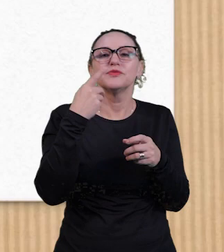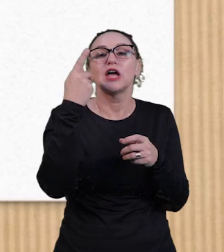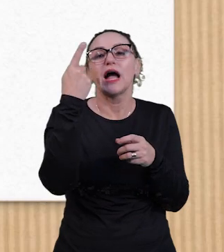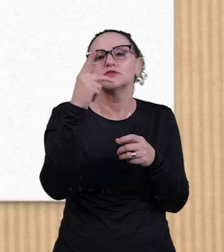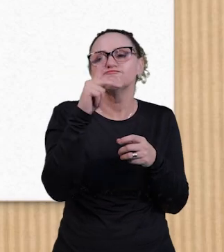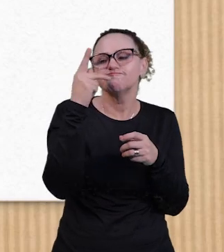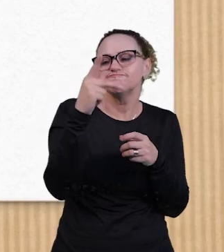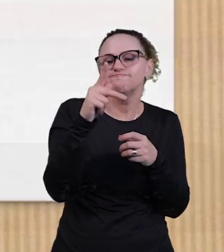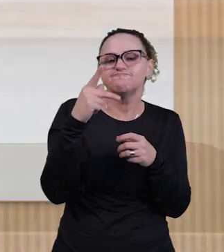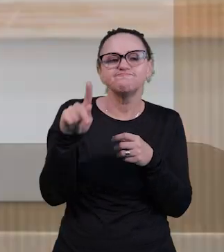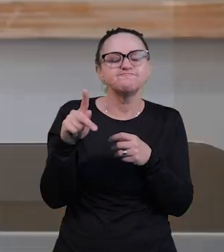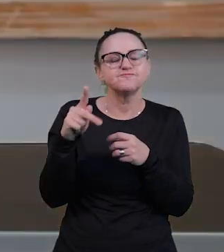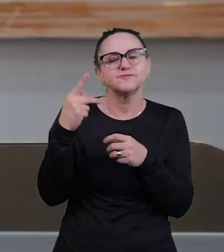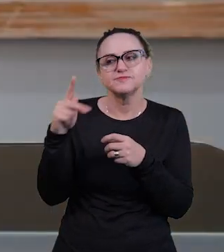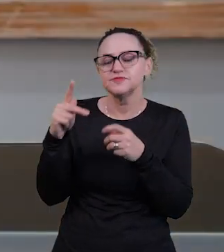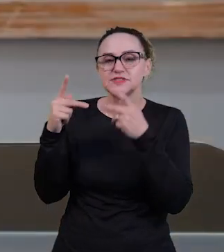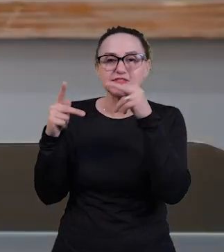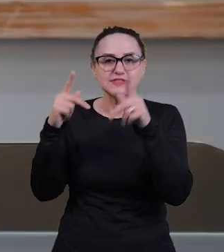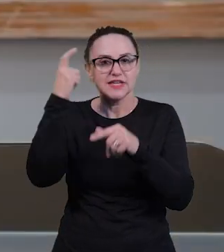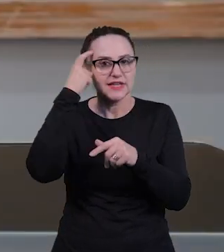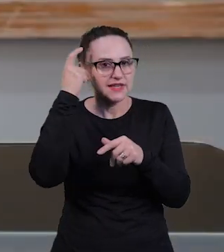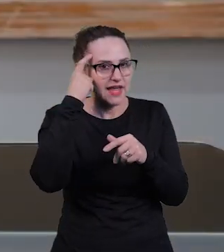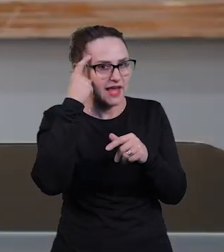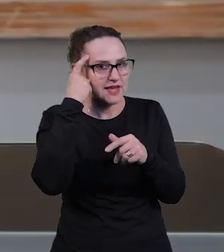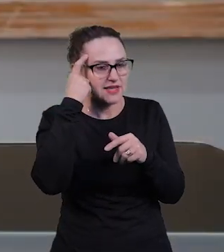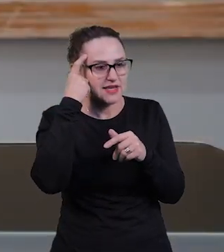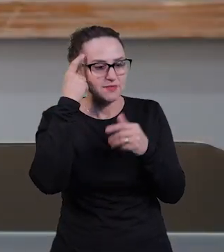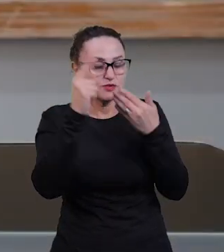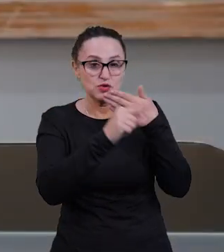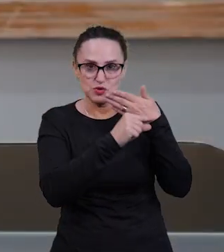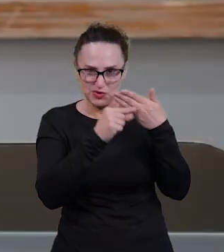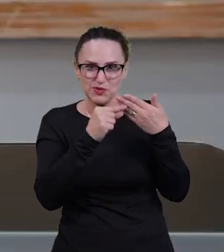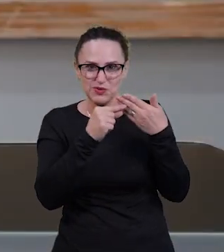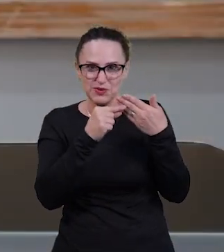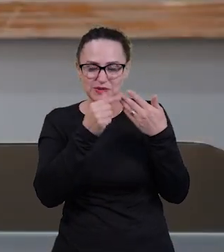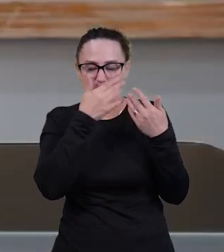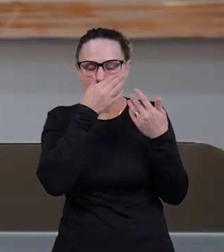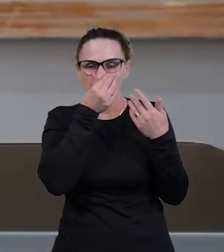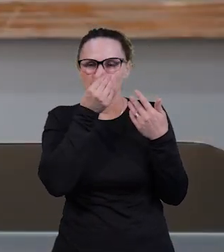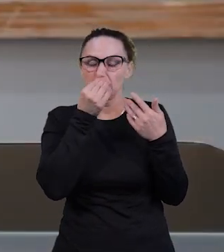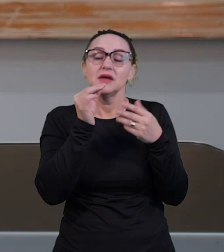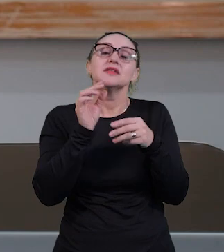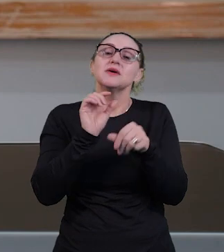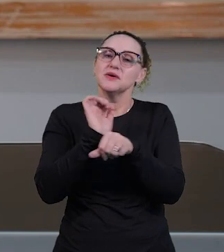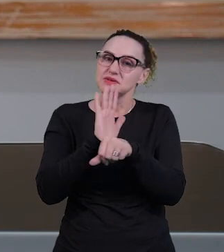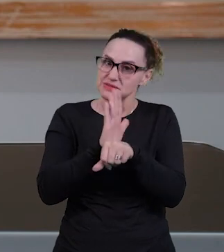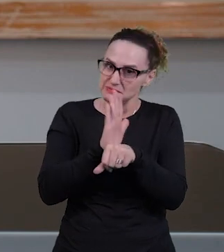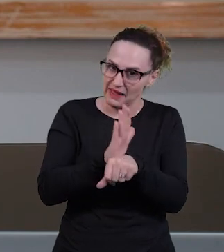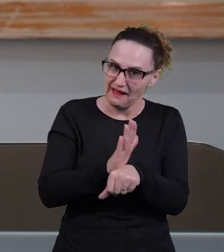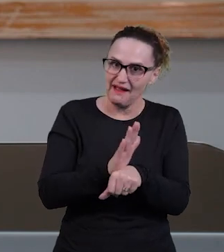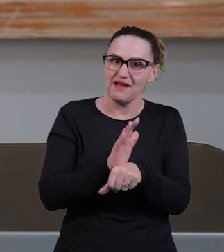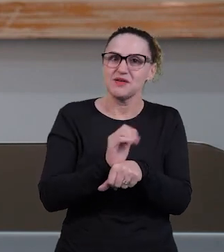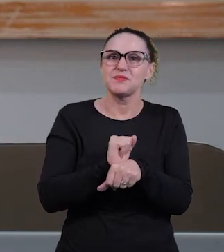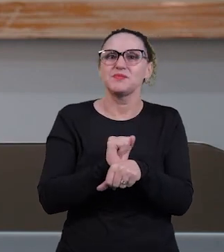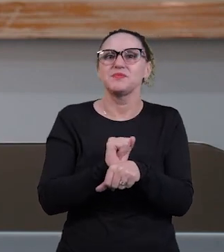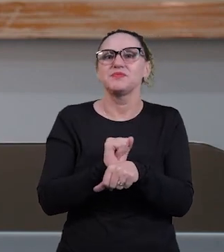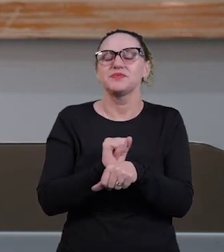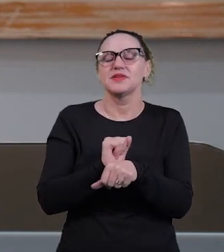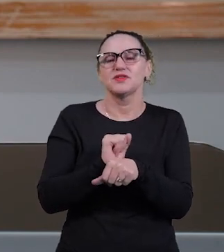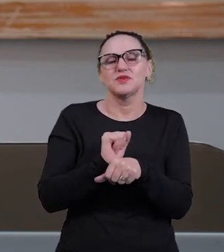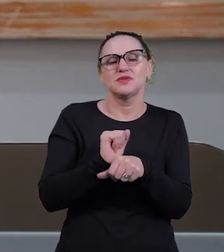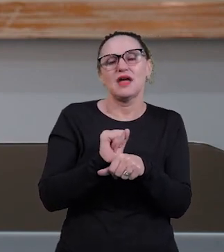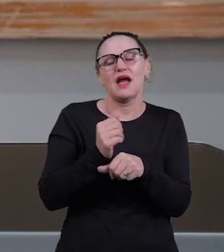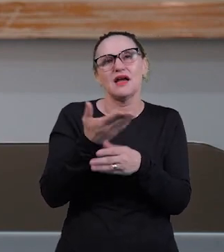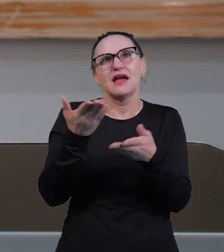as sínteses das ideias dos autores. Então, espero que este vídeo tenha ajudado vocês a entender um pouco